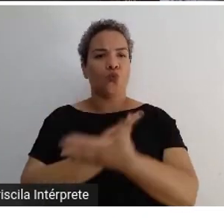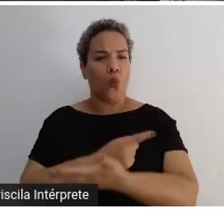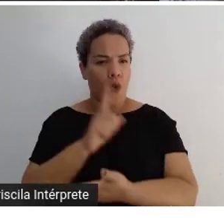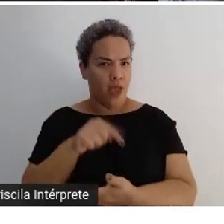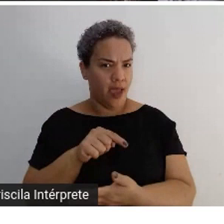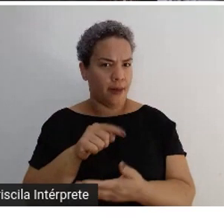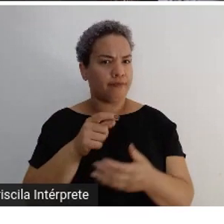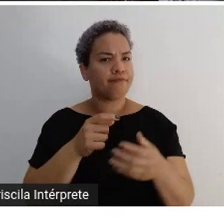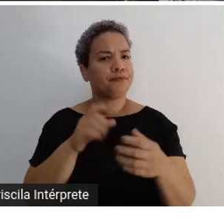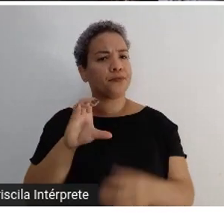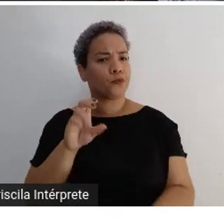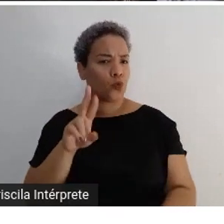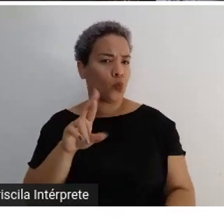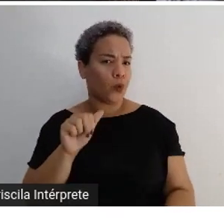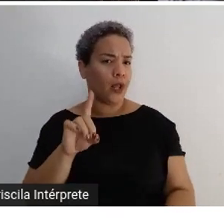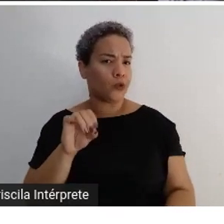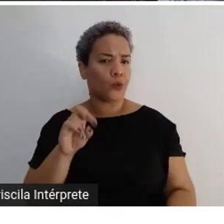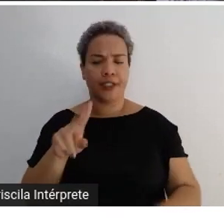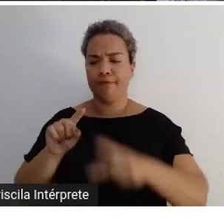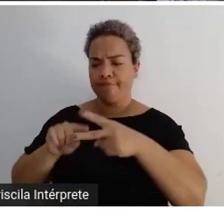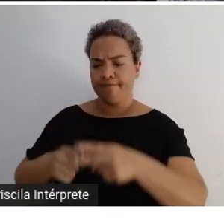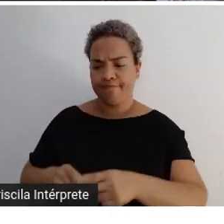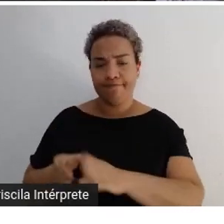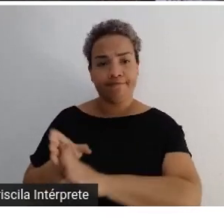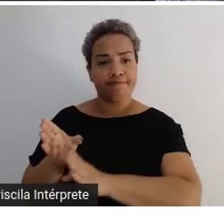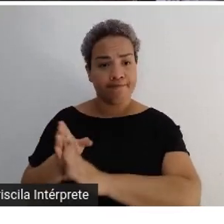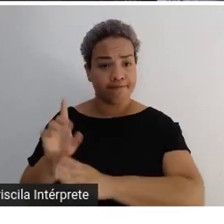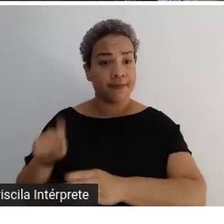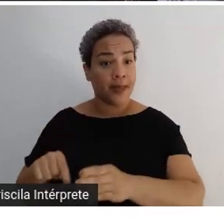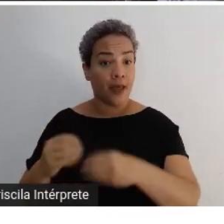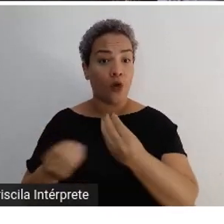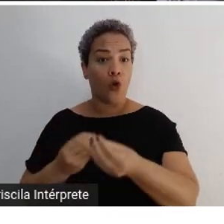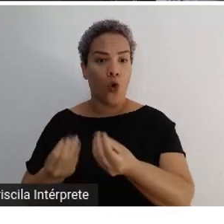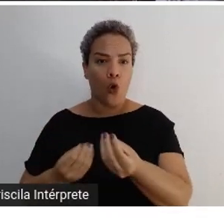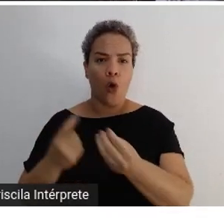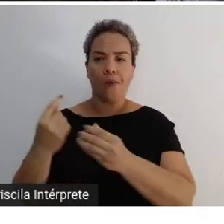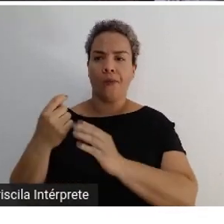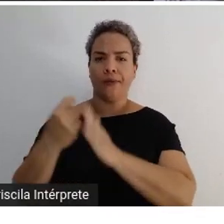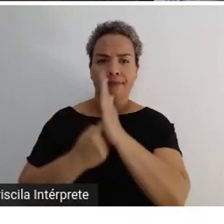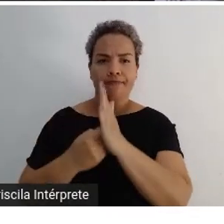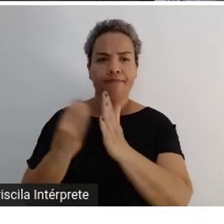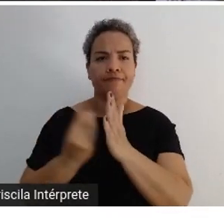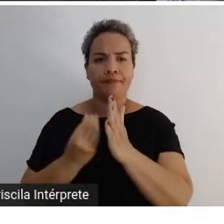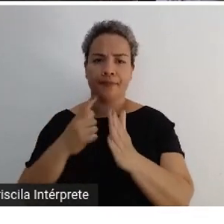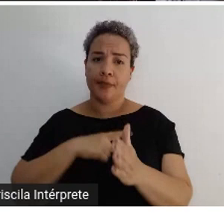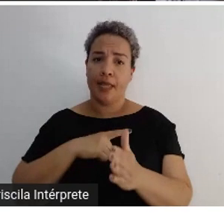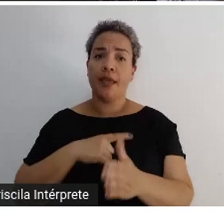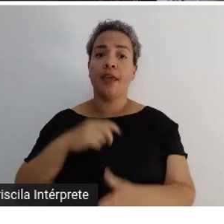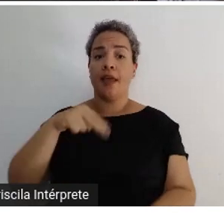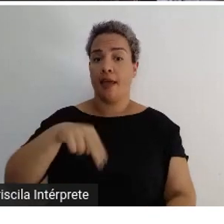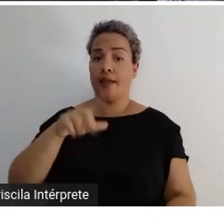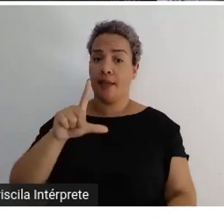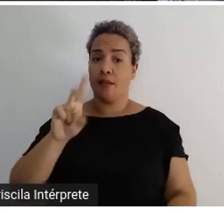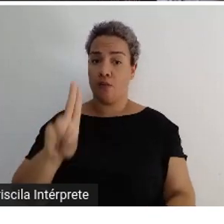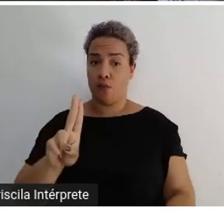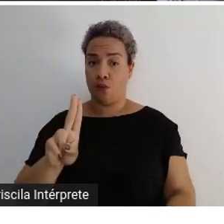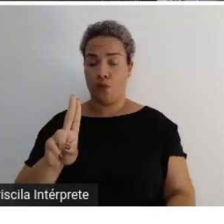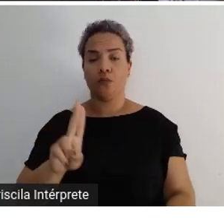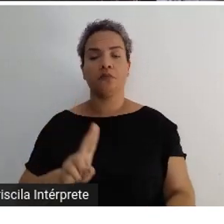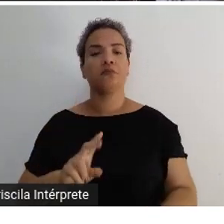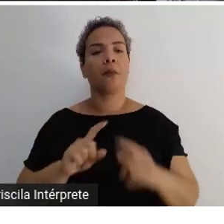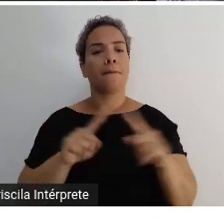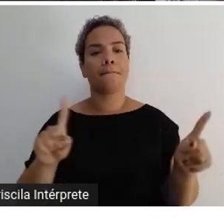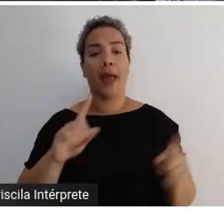mais abrangente, a maior parte do que a gente vai conversar aqui, ele se aplica a qualquer NLU, mas como a